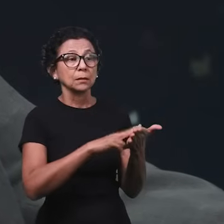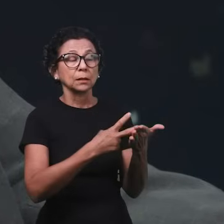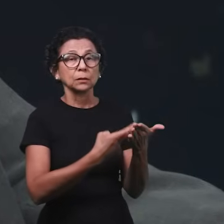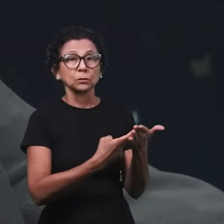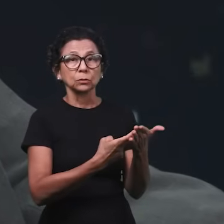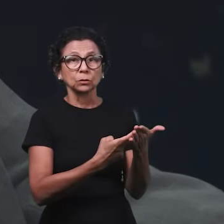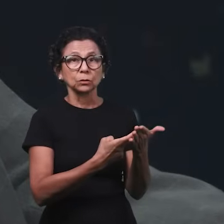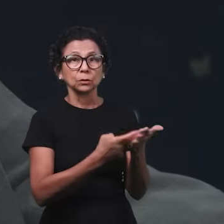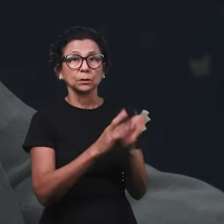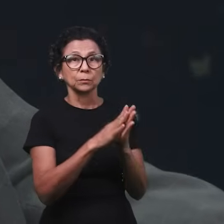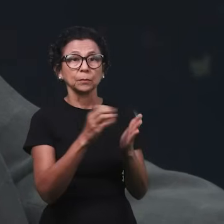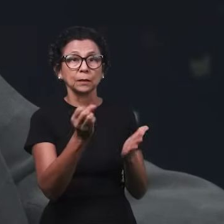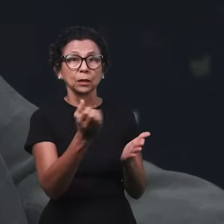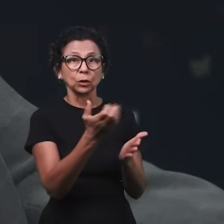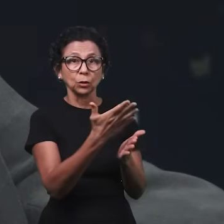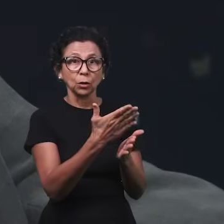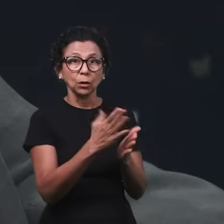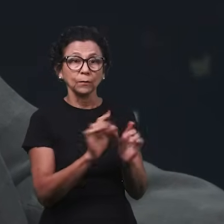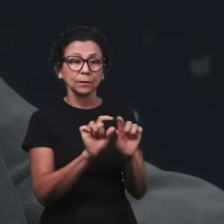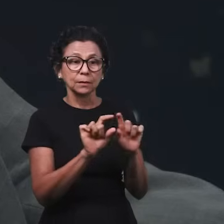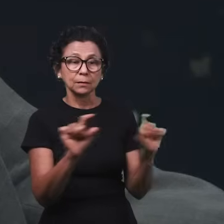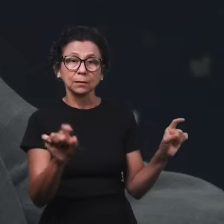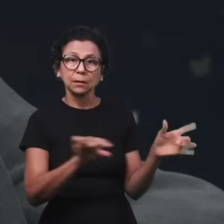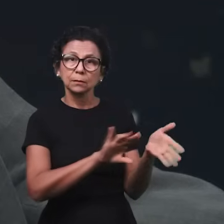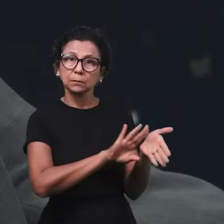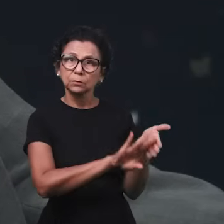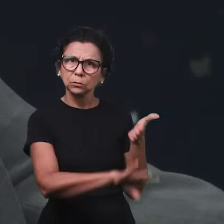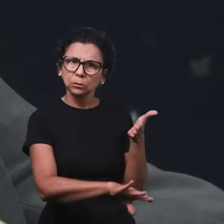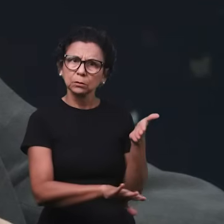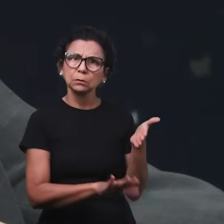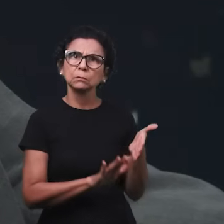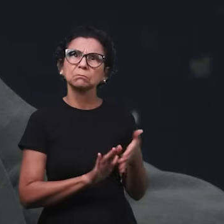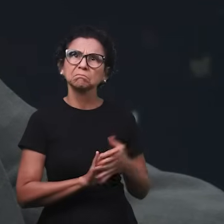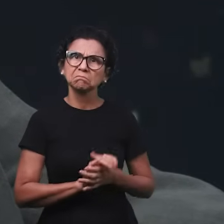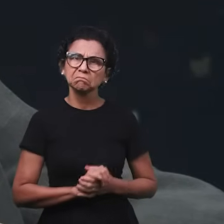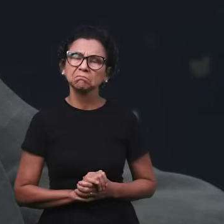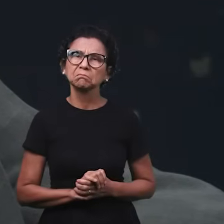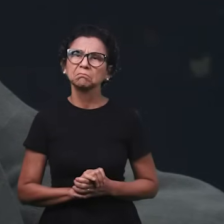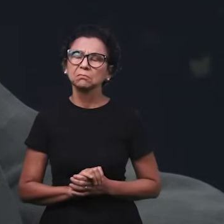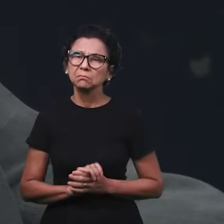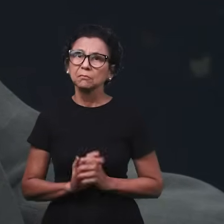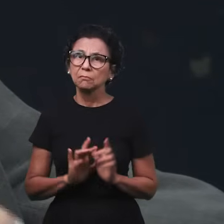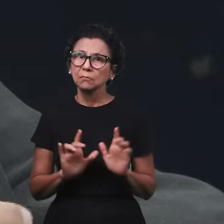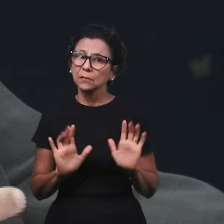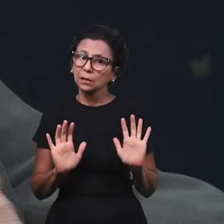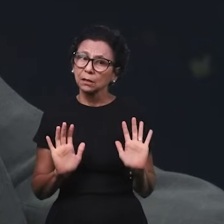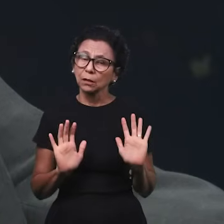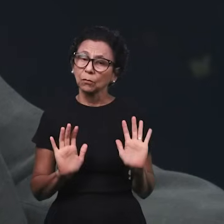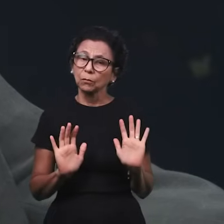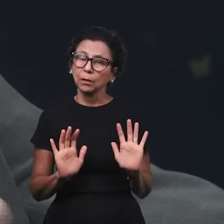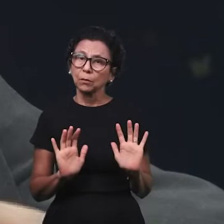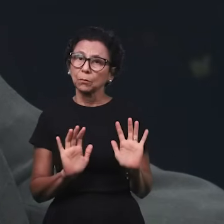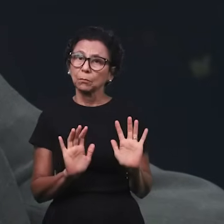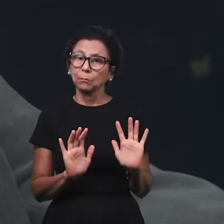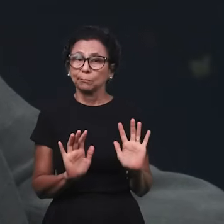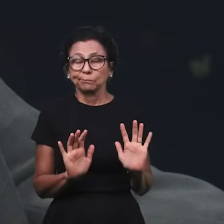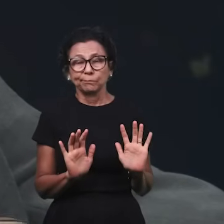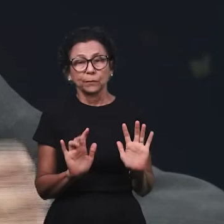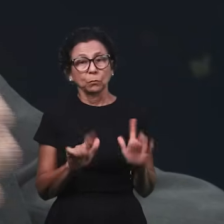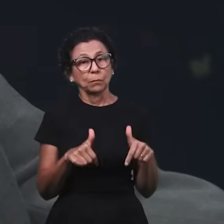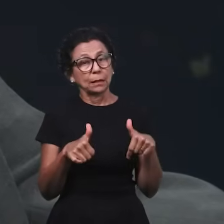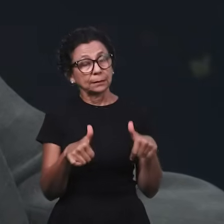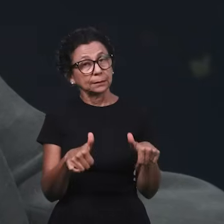tiram essas expressões. Então há uma operação hoje, e isso está dentro daquilo que nós já